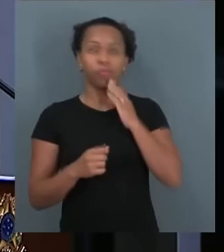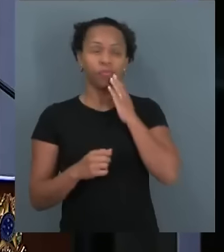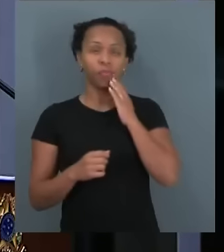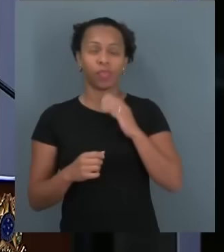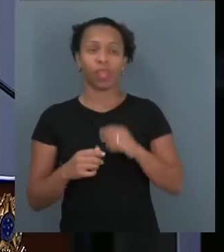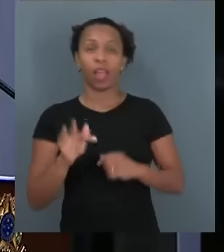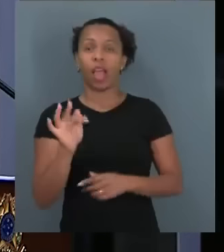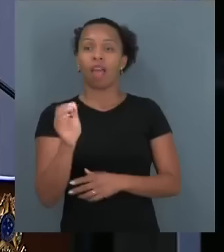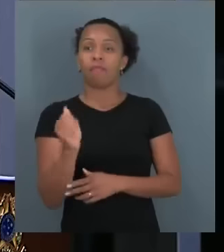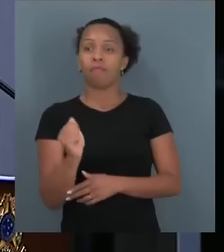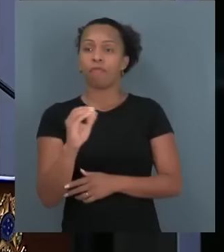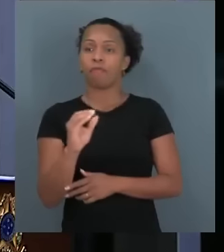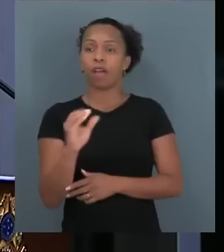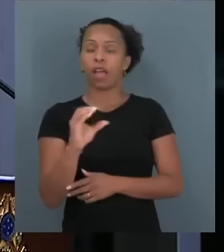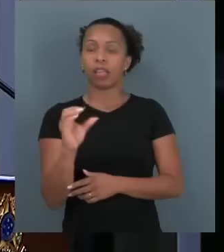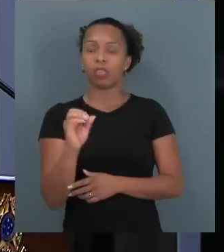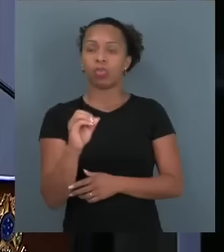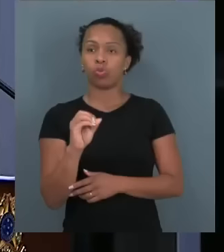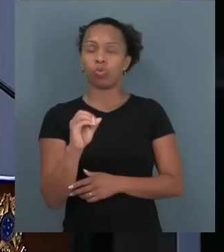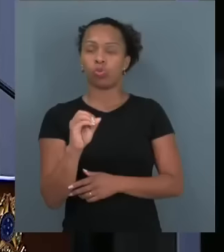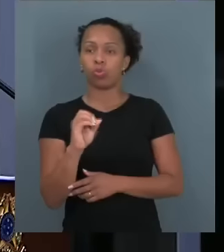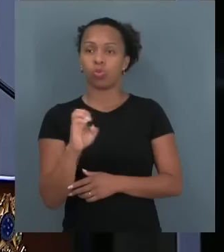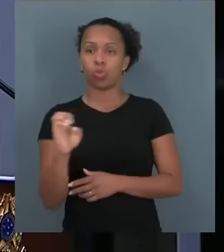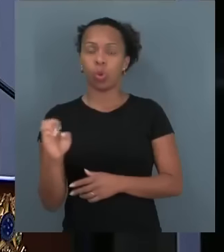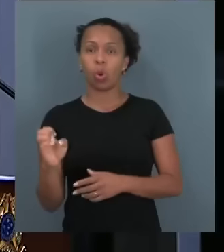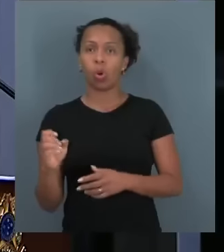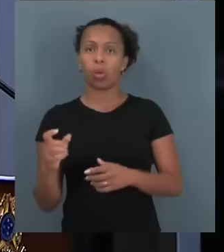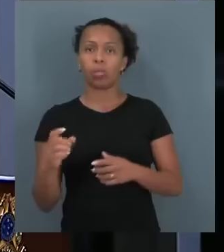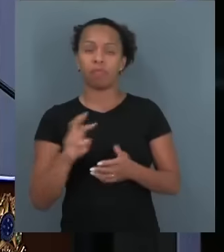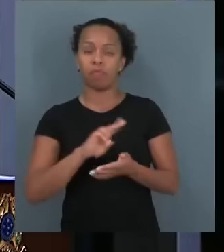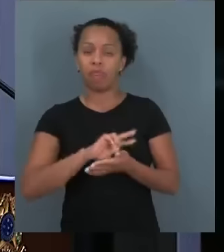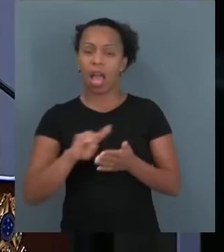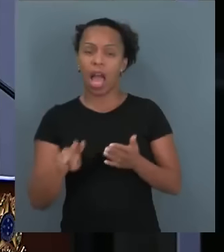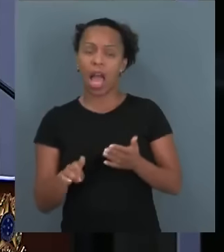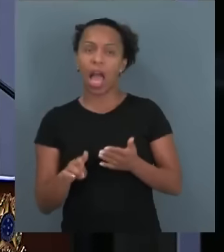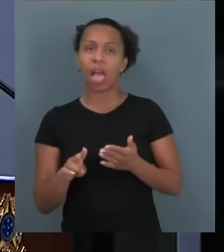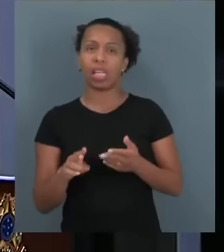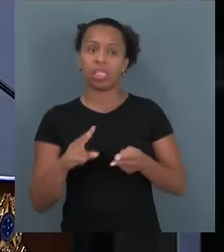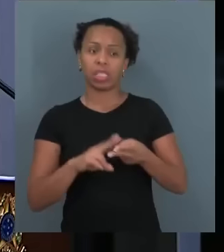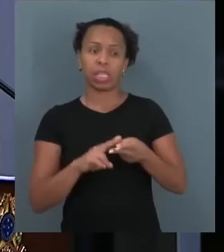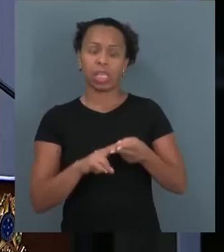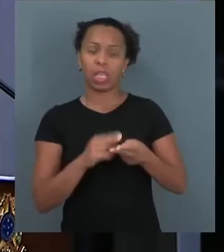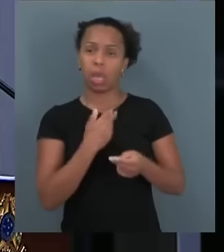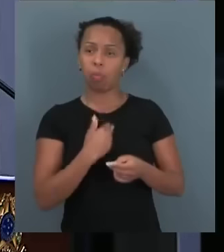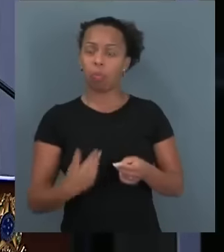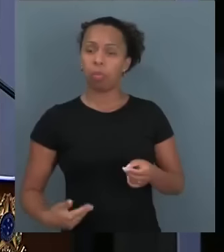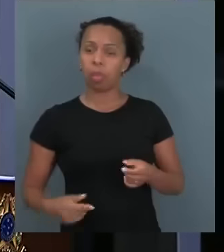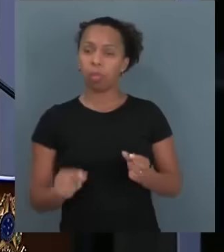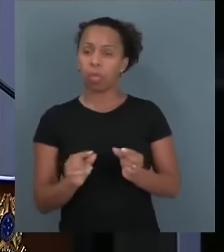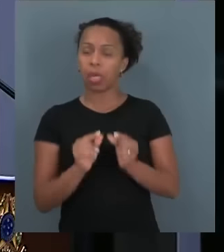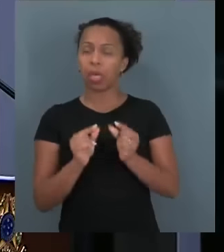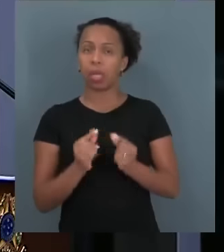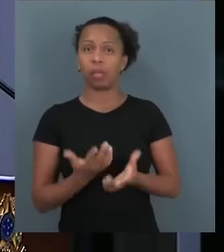facções, as galerias daquela cadeia pública pequena.